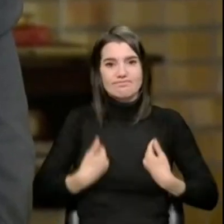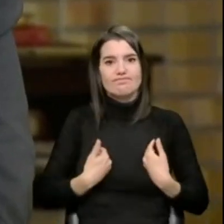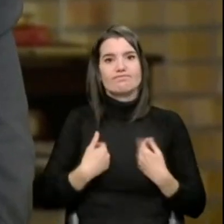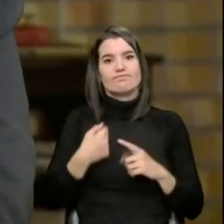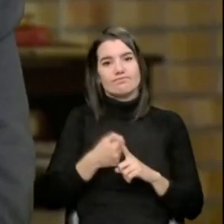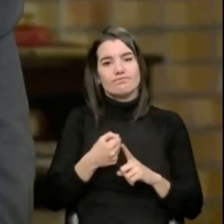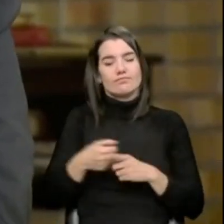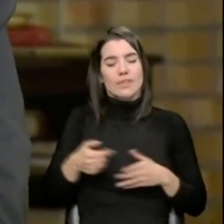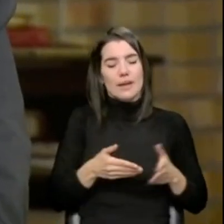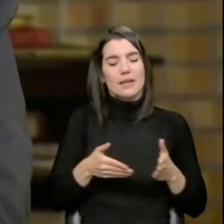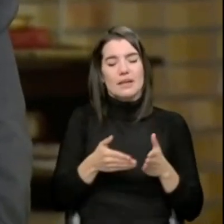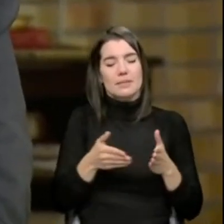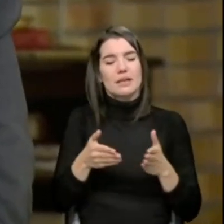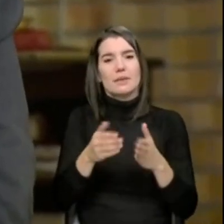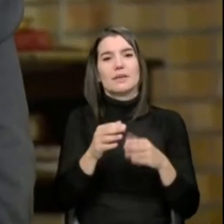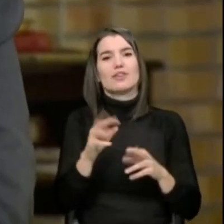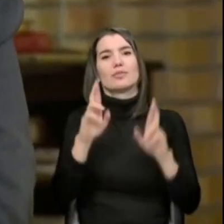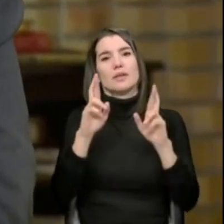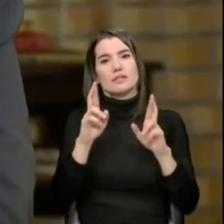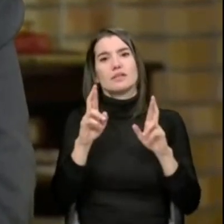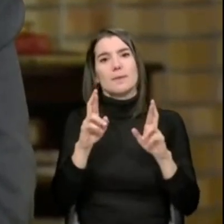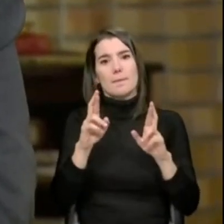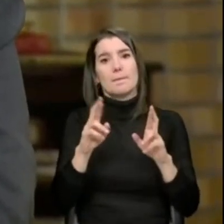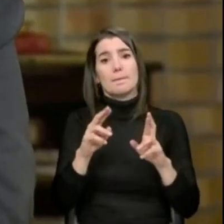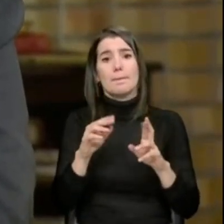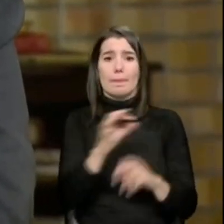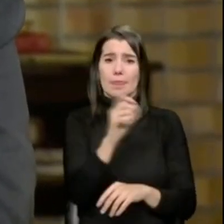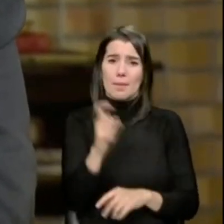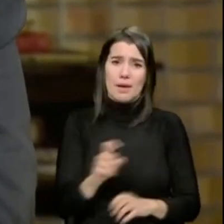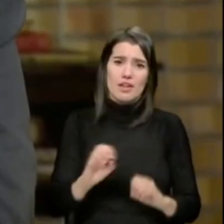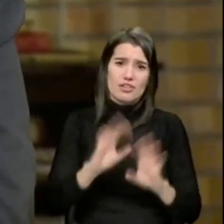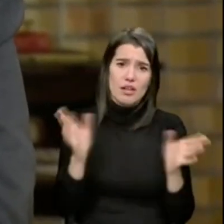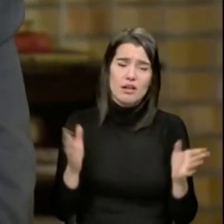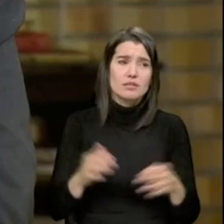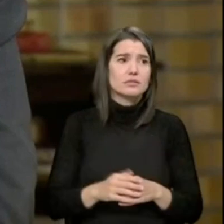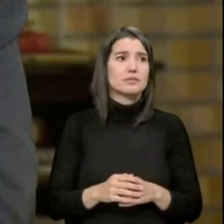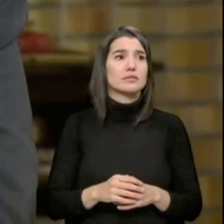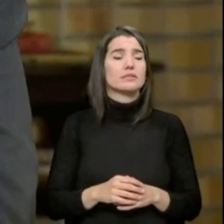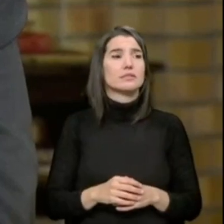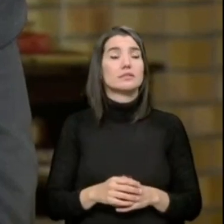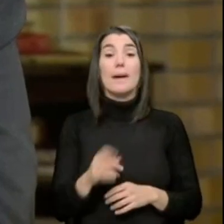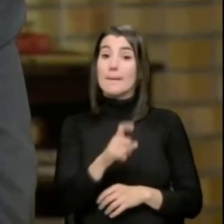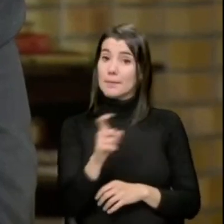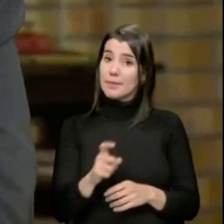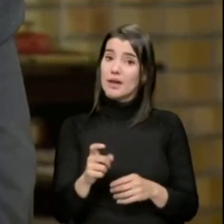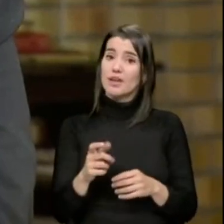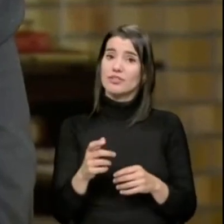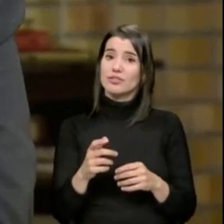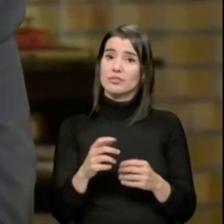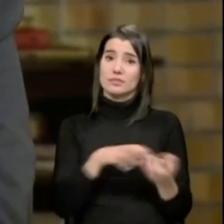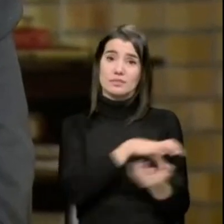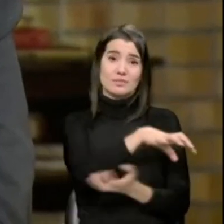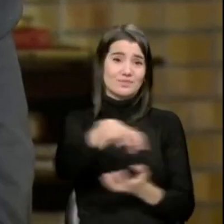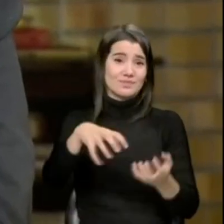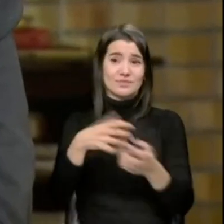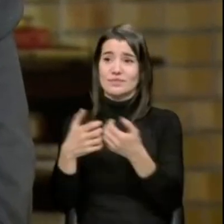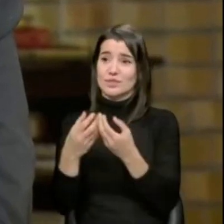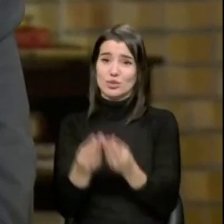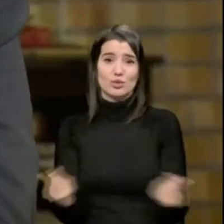esperança para a paz, certamente, para a paz que seja resolução de conflitos, e acho que é